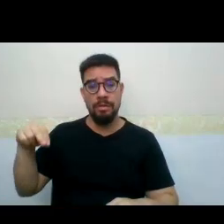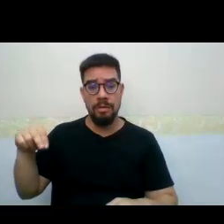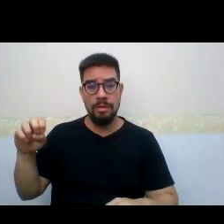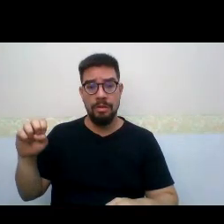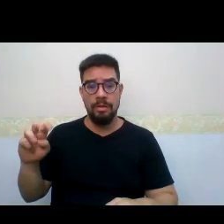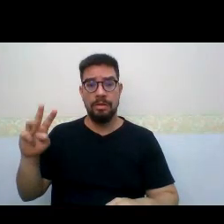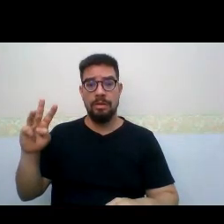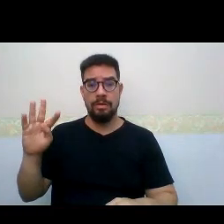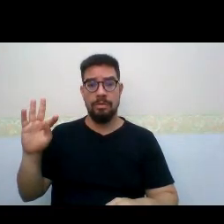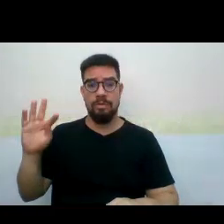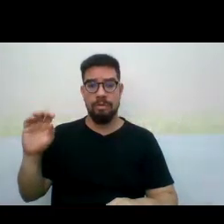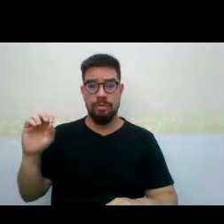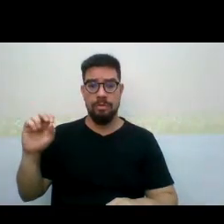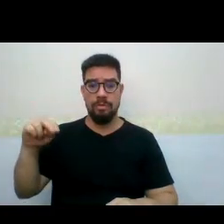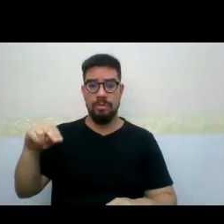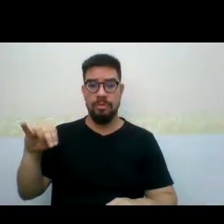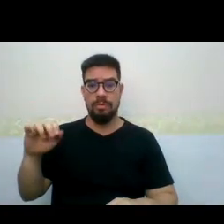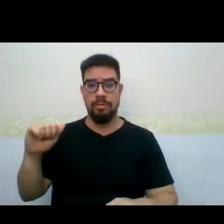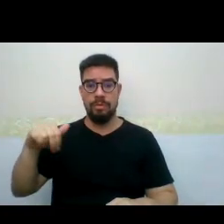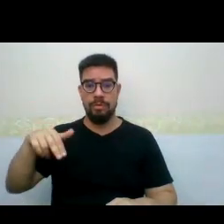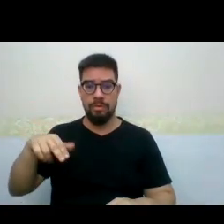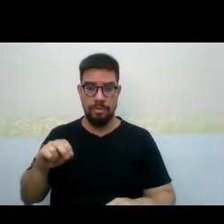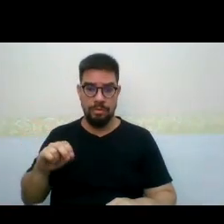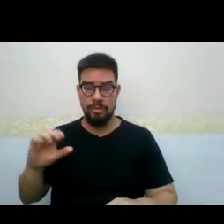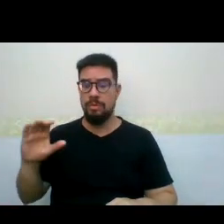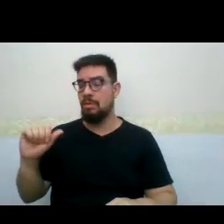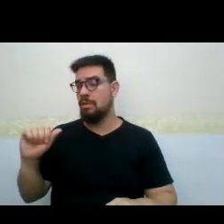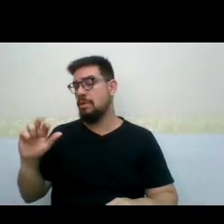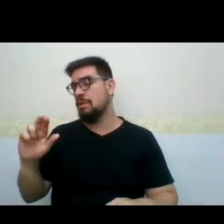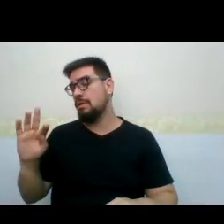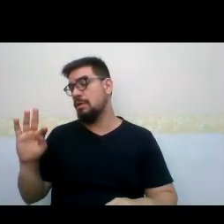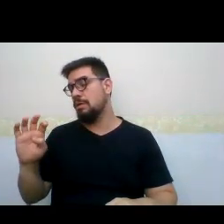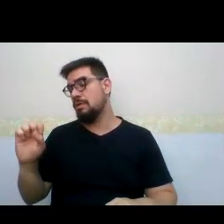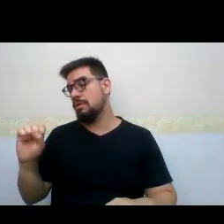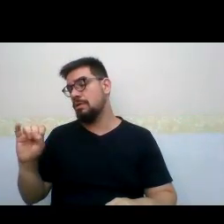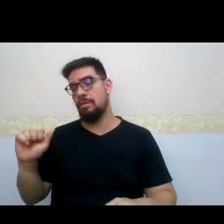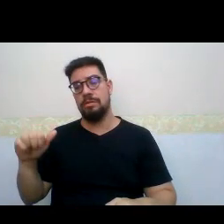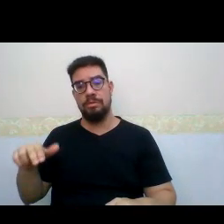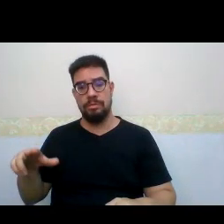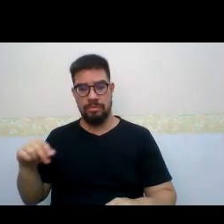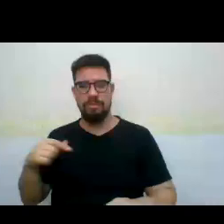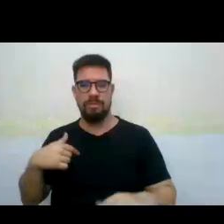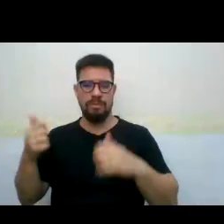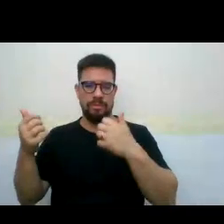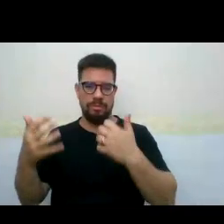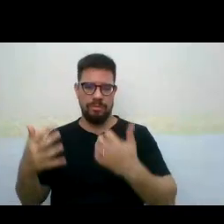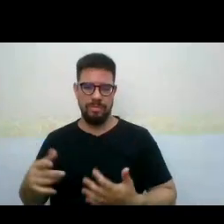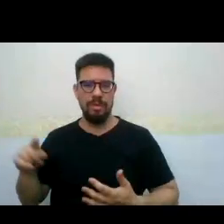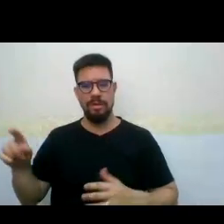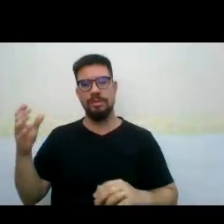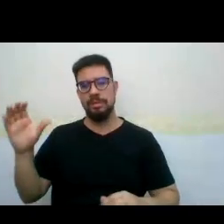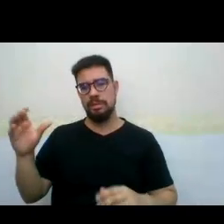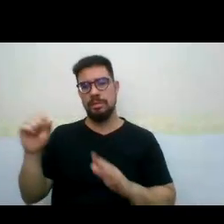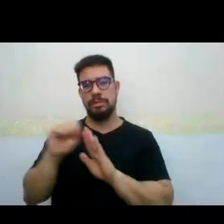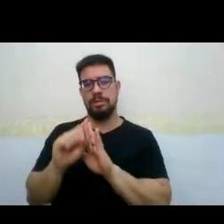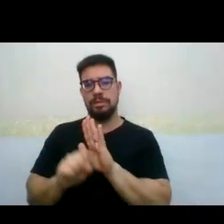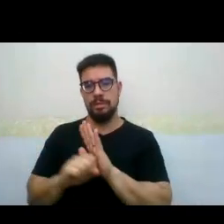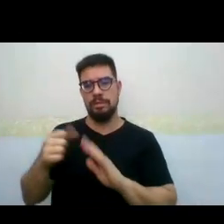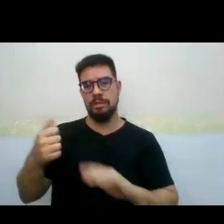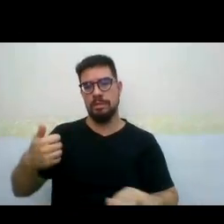newtoniano-cartesiano. Eu vou explicar daqui a pouco, tá? Que caracterizou a ciência do século XIX e grande parte do século